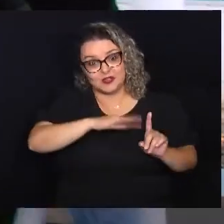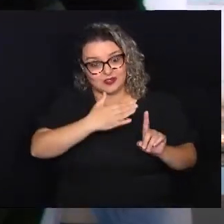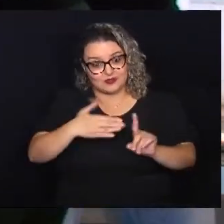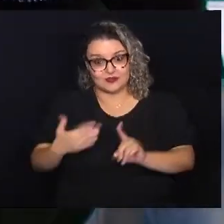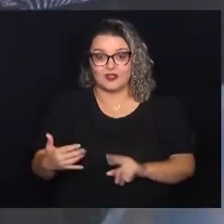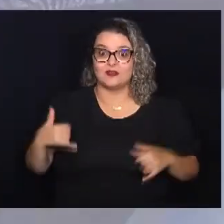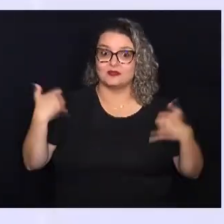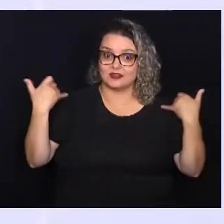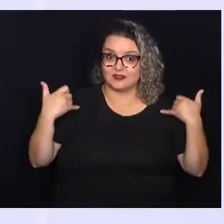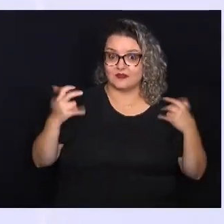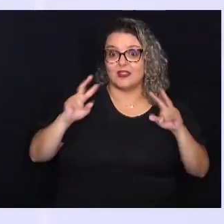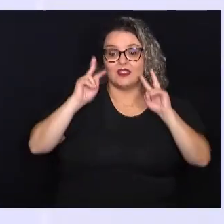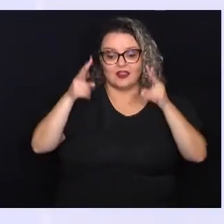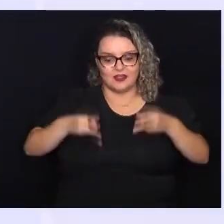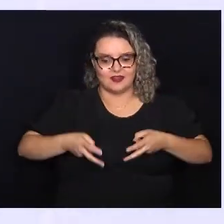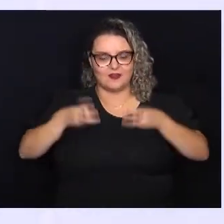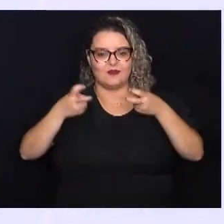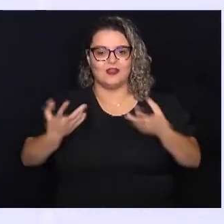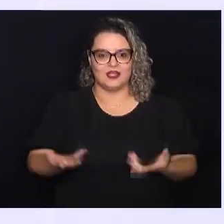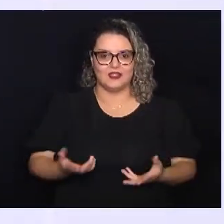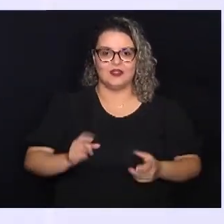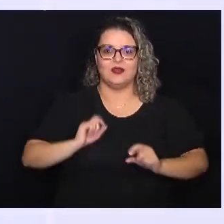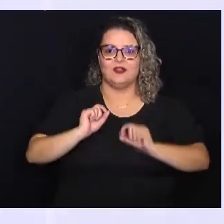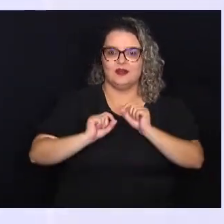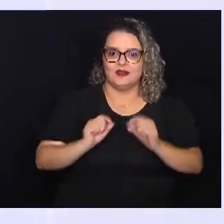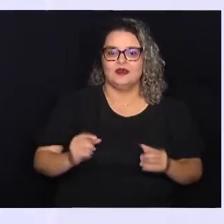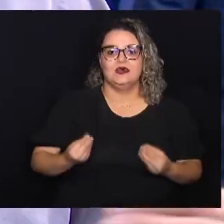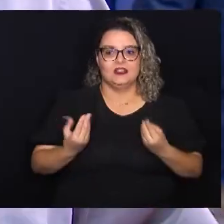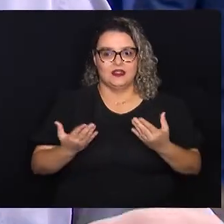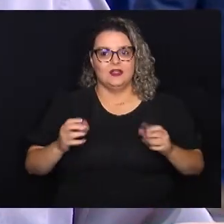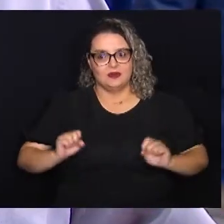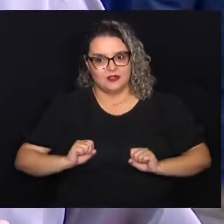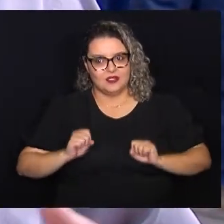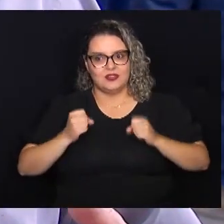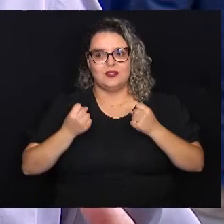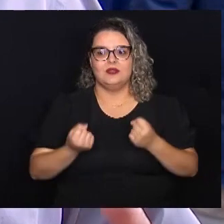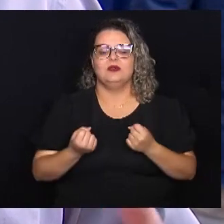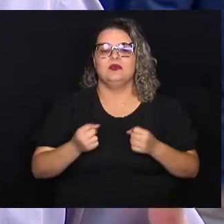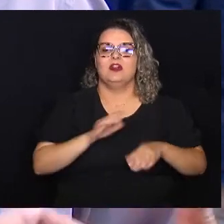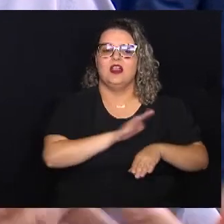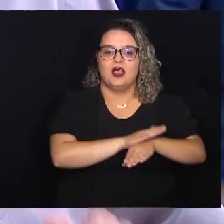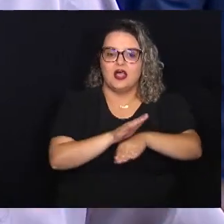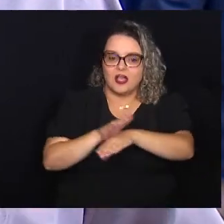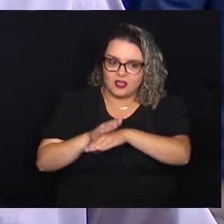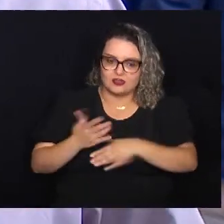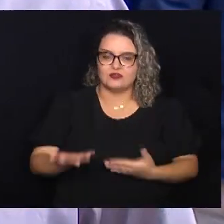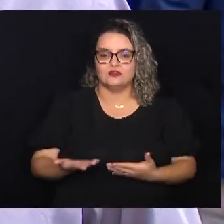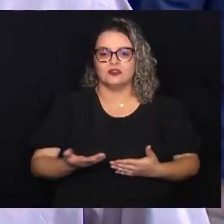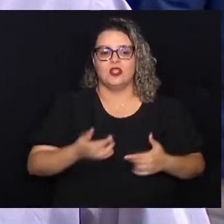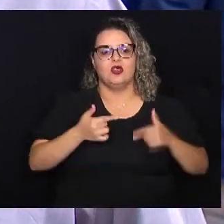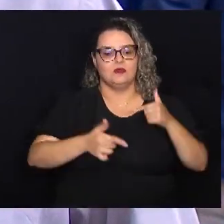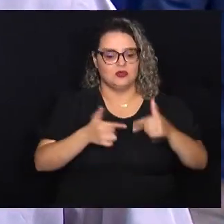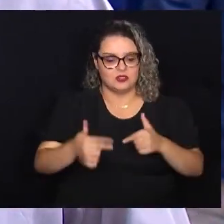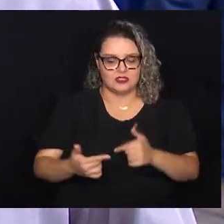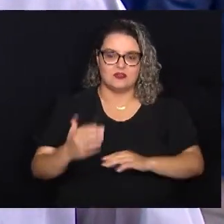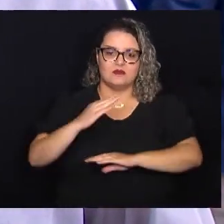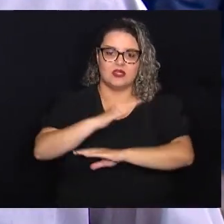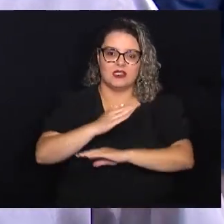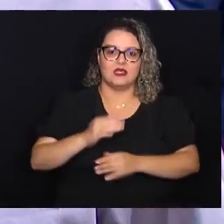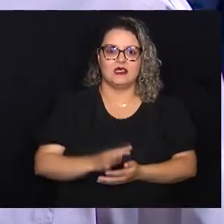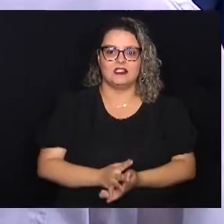os aniversariantes, reconhecer aquele que dá o seu esforço, né, a sua contribuição para os trabalhos da